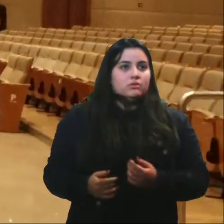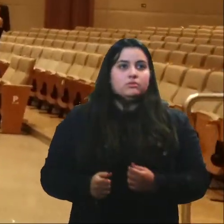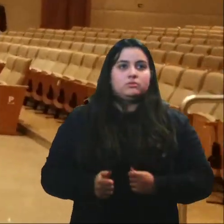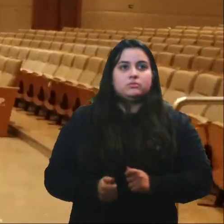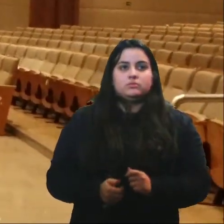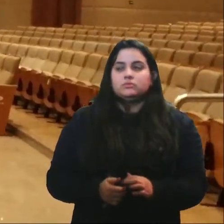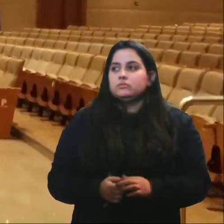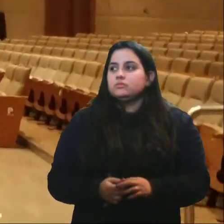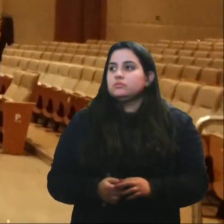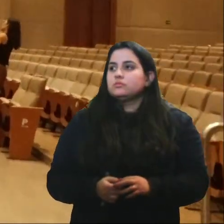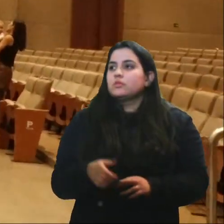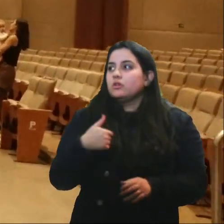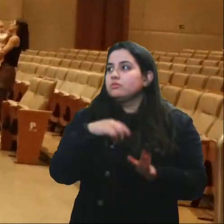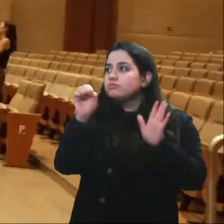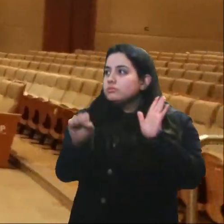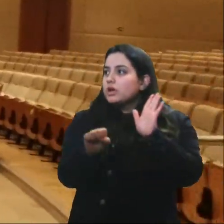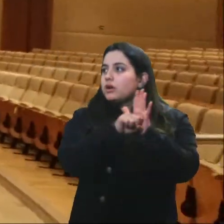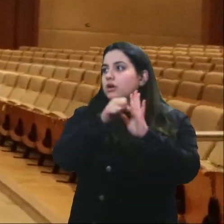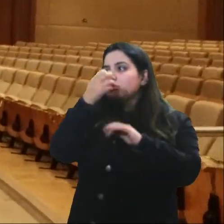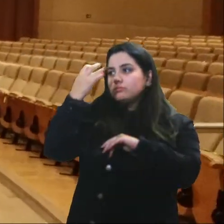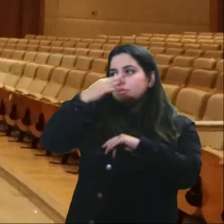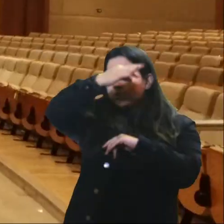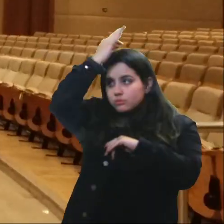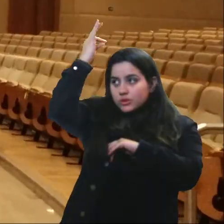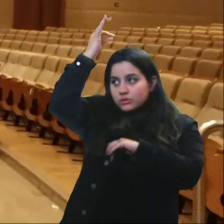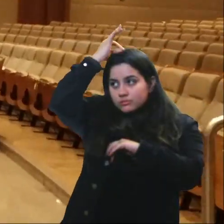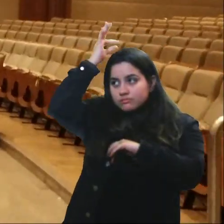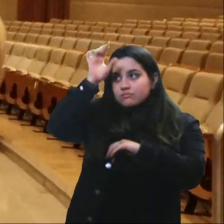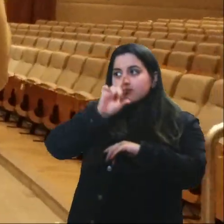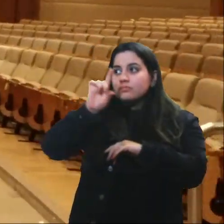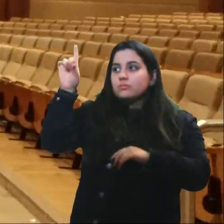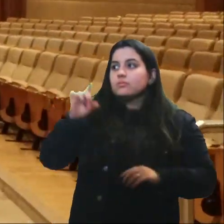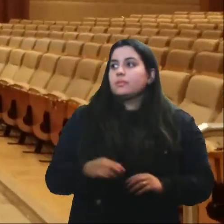Eu vim ser marcado pelo Espírito Santo de Deus.